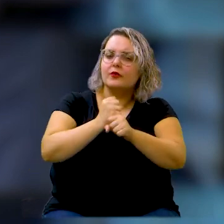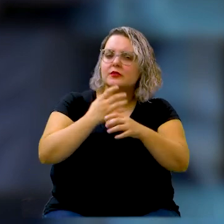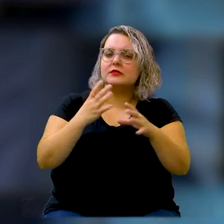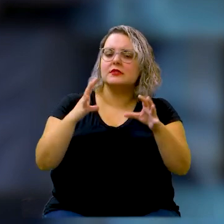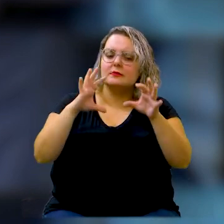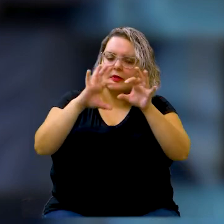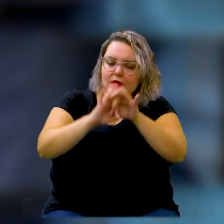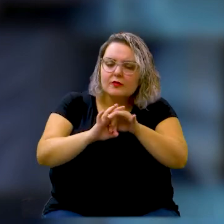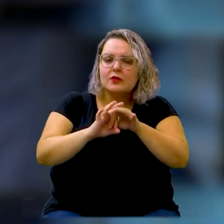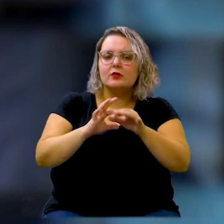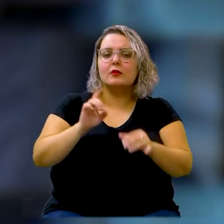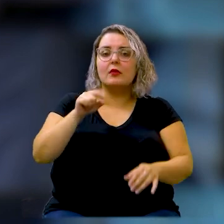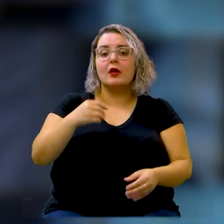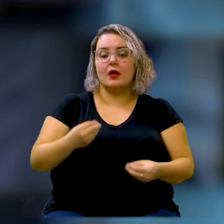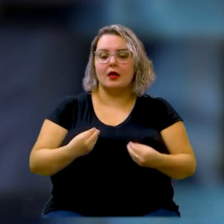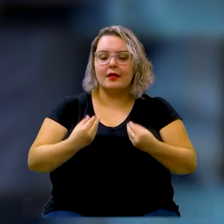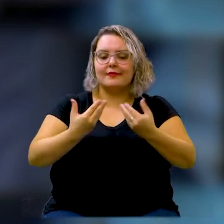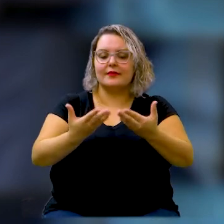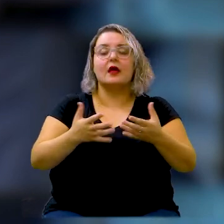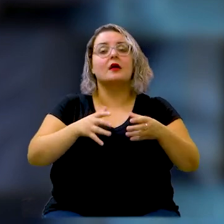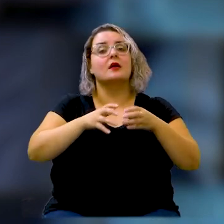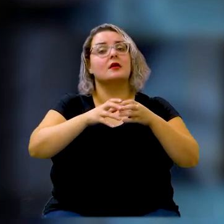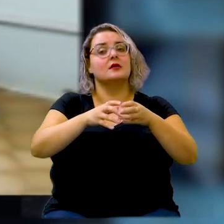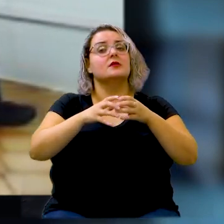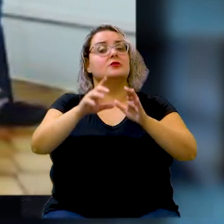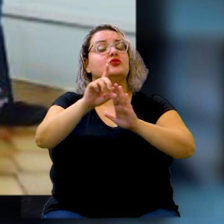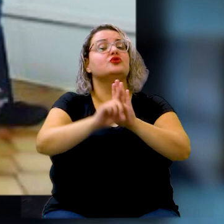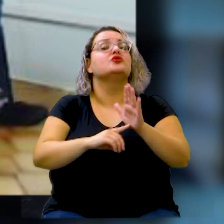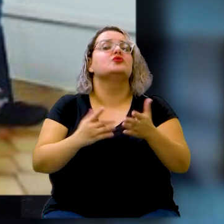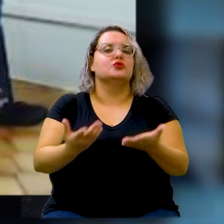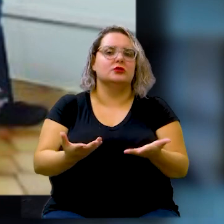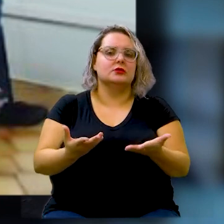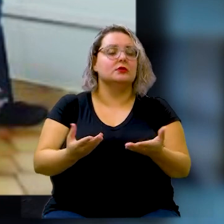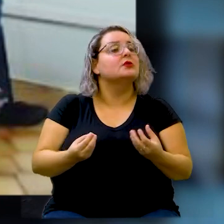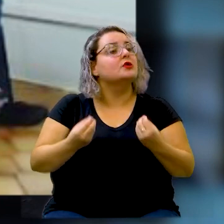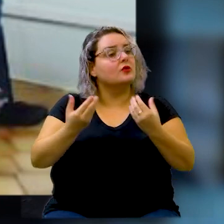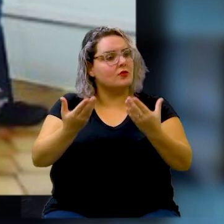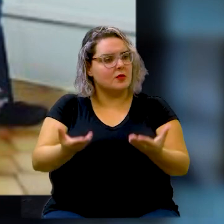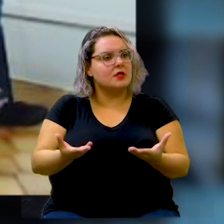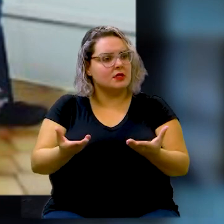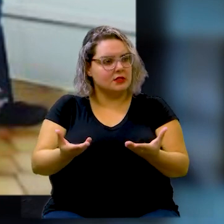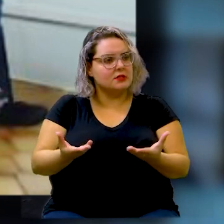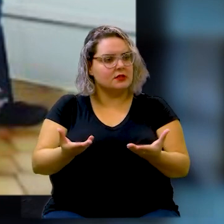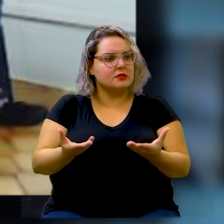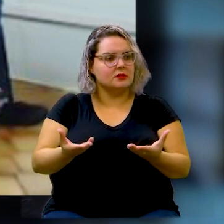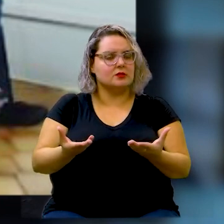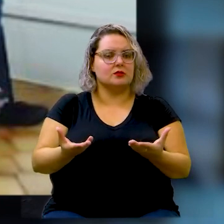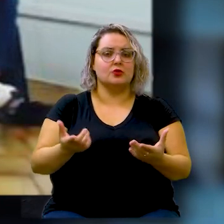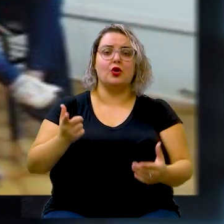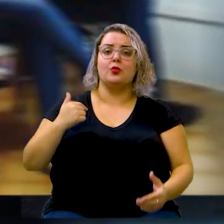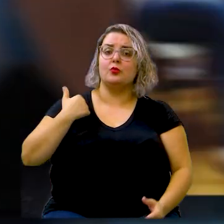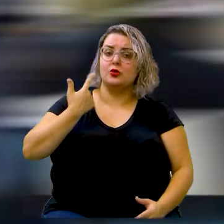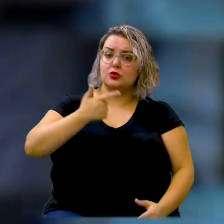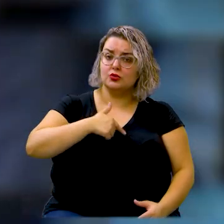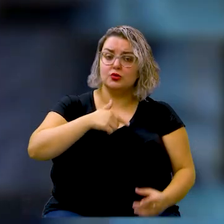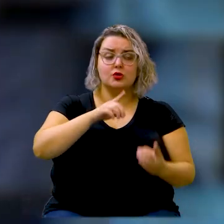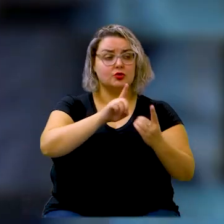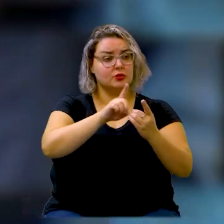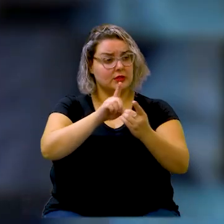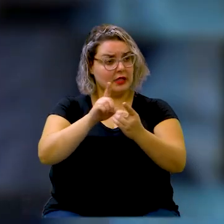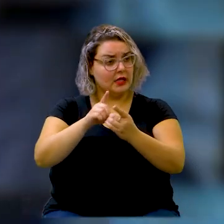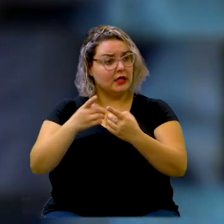é justamente trazer essa convivência, né, e tá oferecendo para os nossos